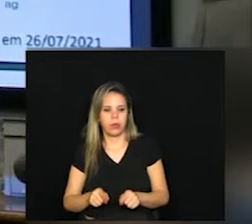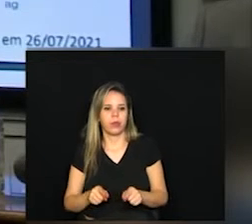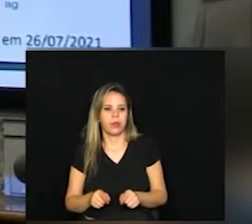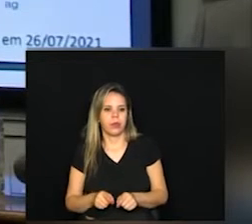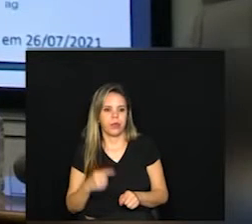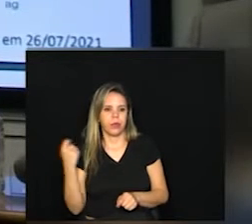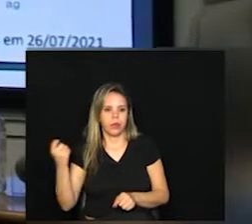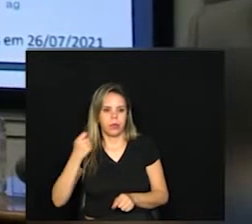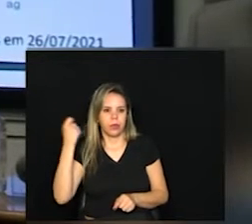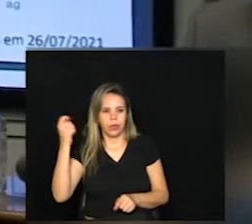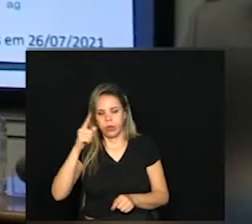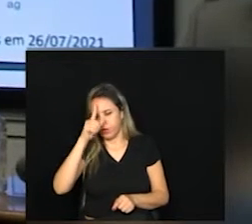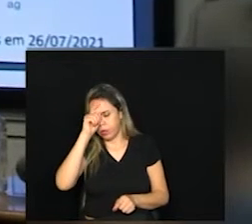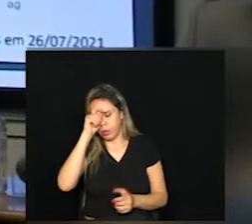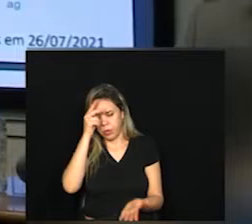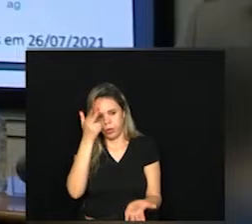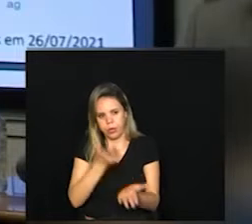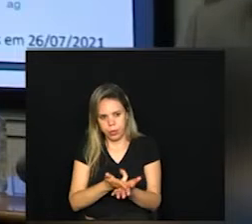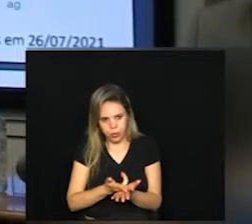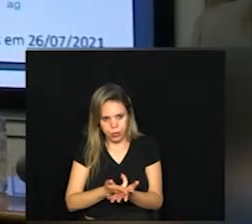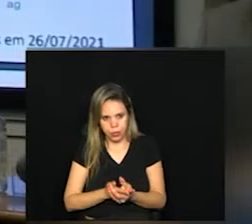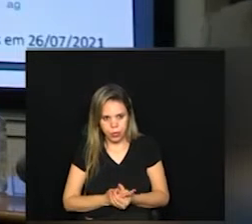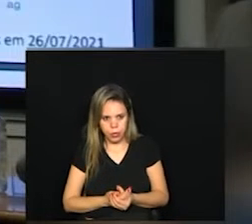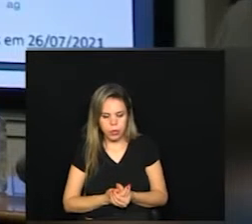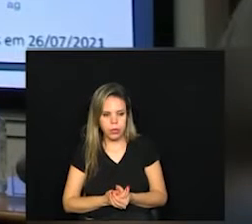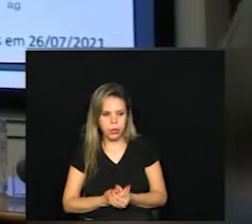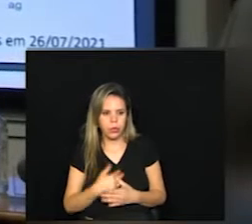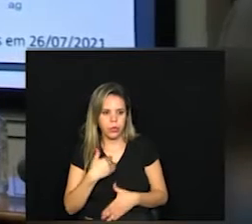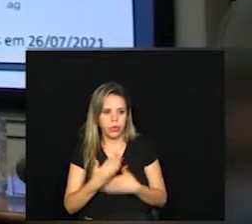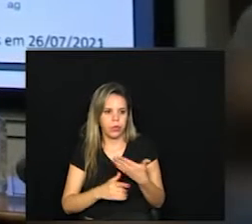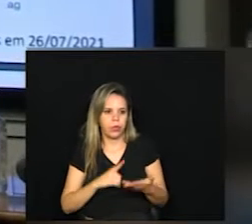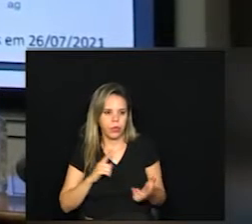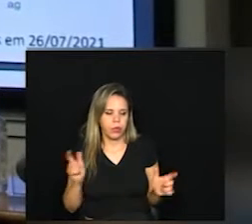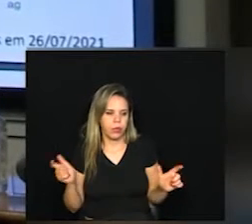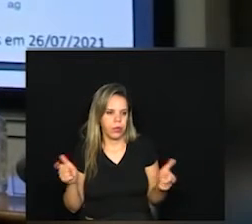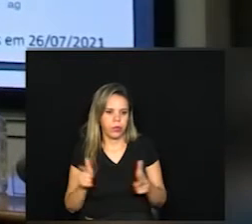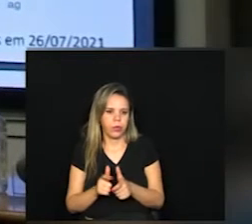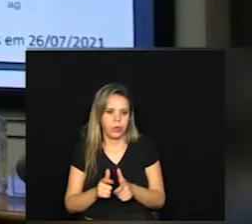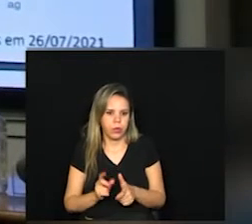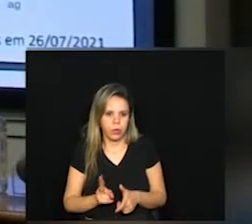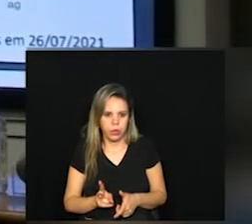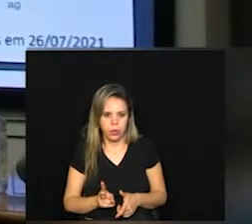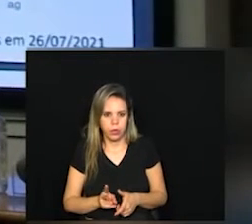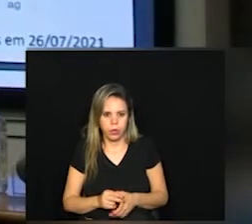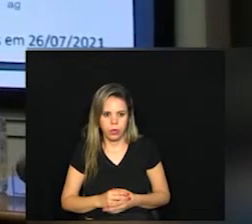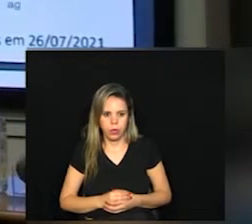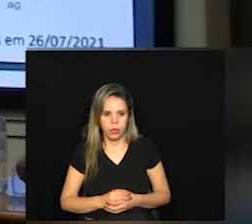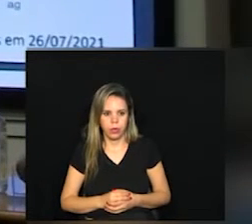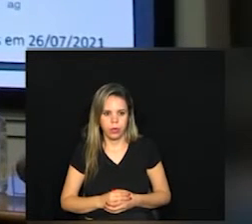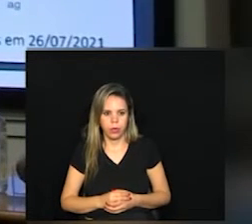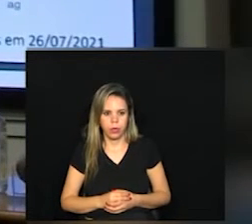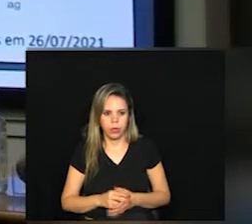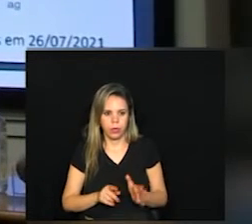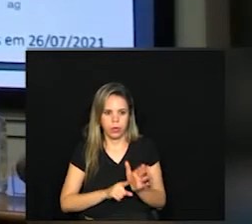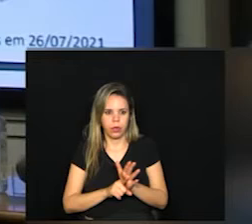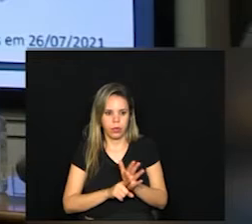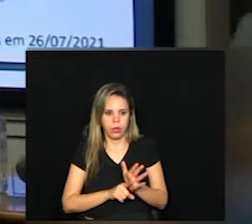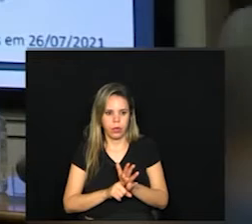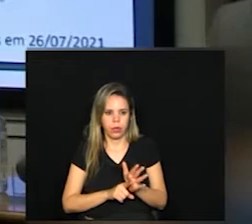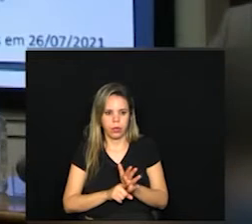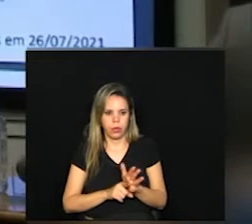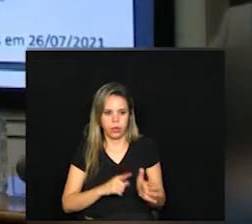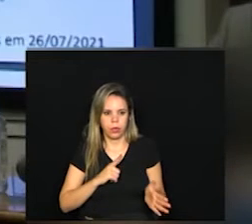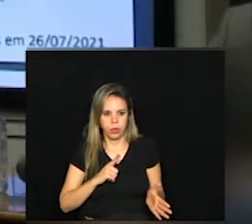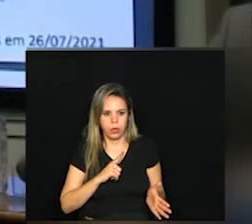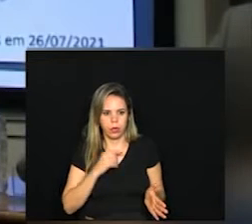Casos graves são os hospitalizados. E a gente vem tendo uma queda contínua, inclusive nas estimativas que a gente